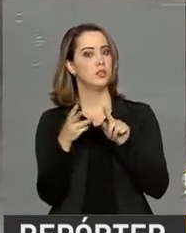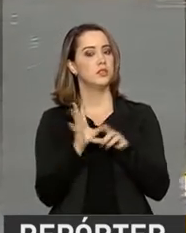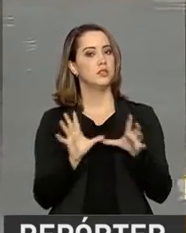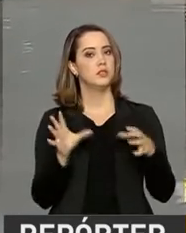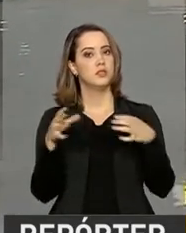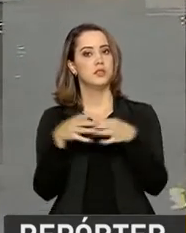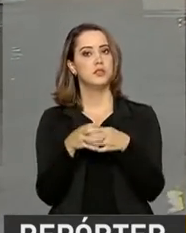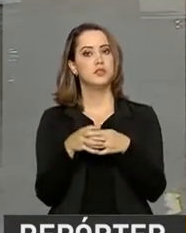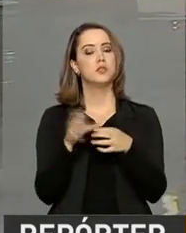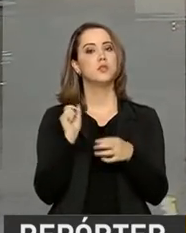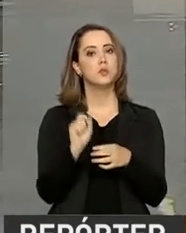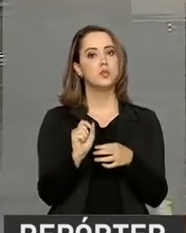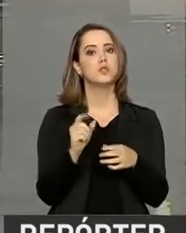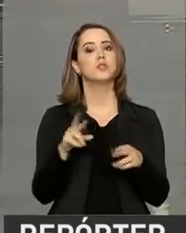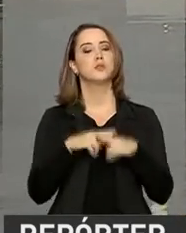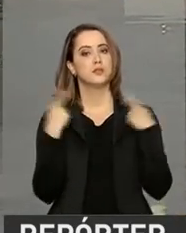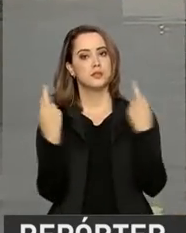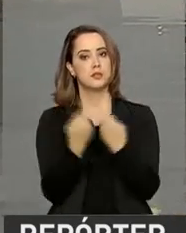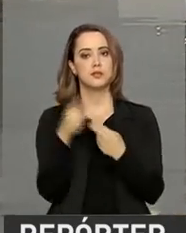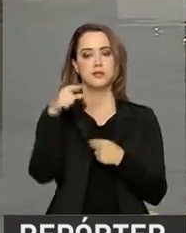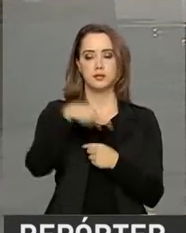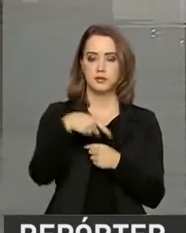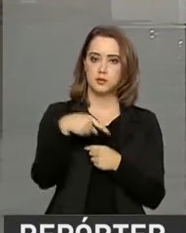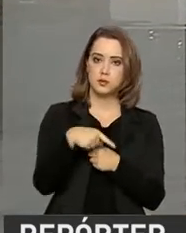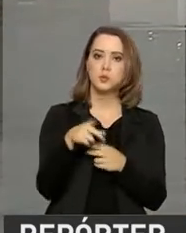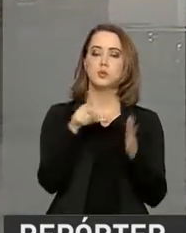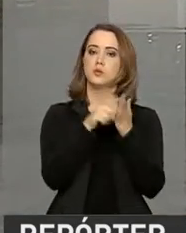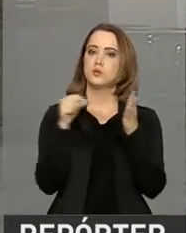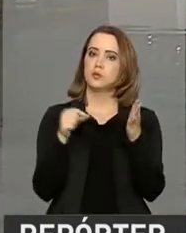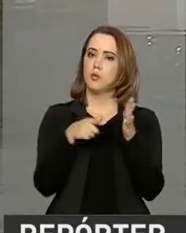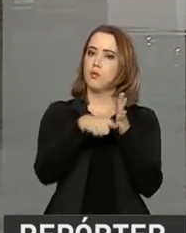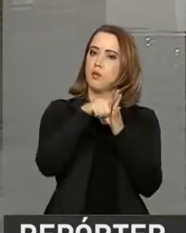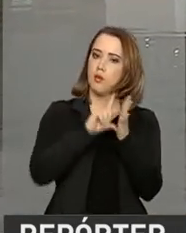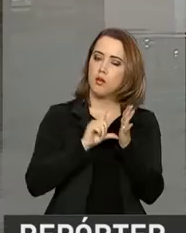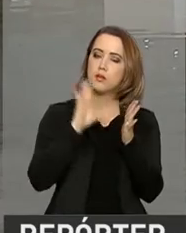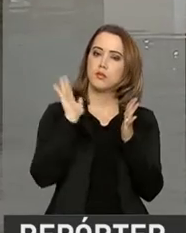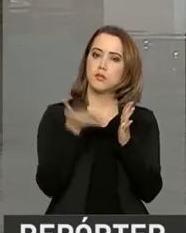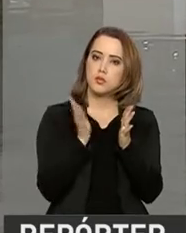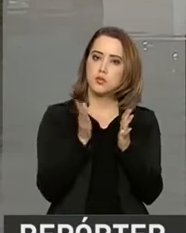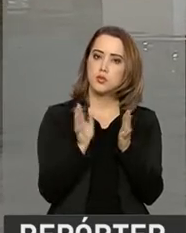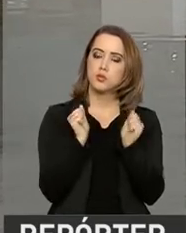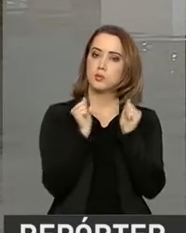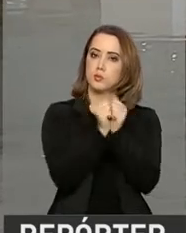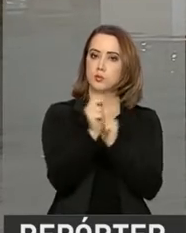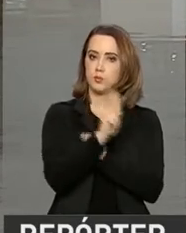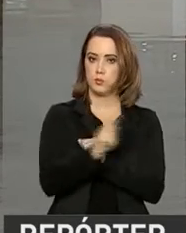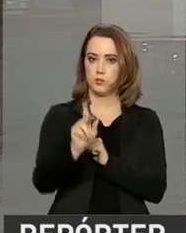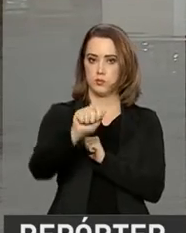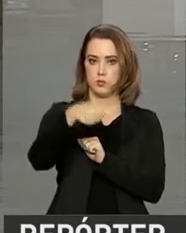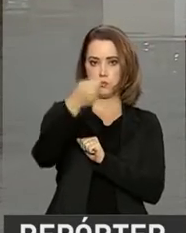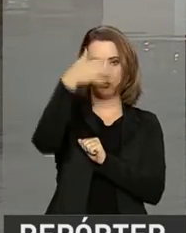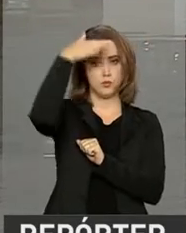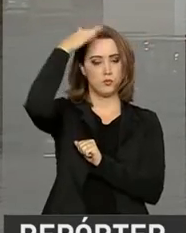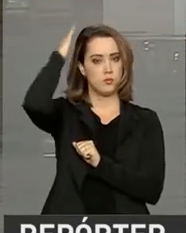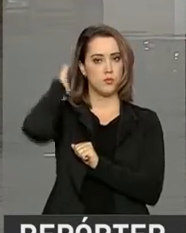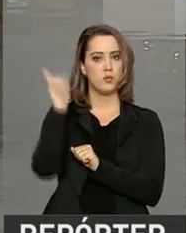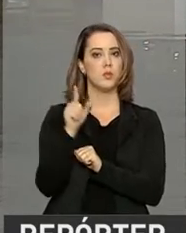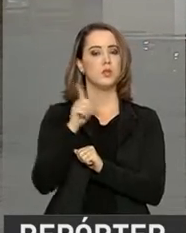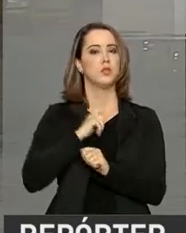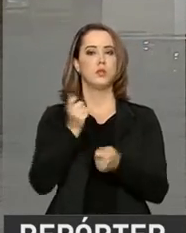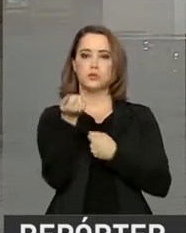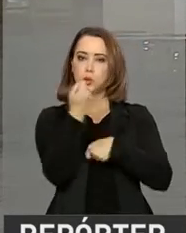que se reúne aqui no palácio do planalto antes já estiveram reunidos com o presidente em exercício michel temer os núcleos